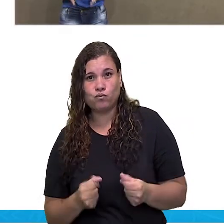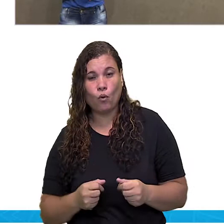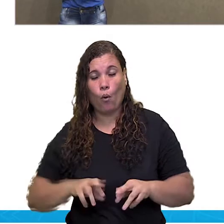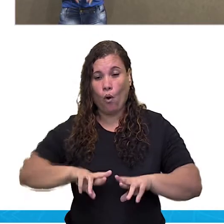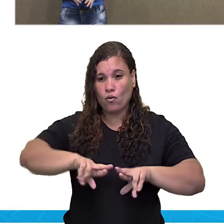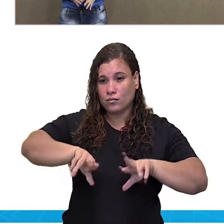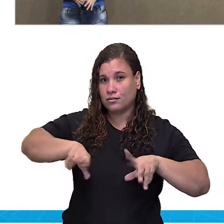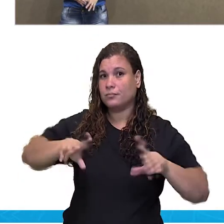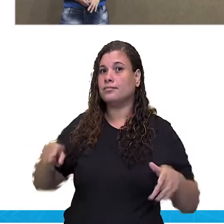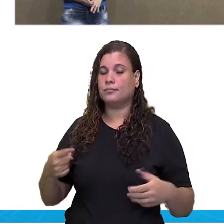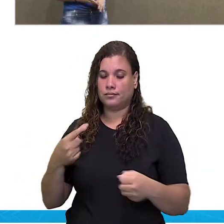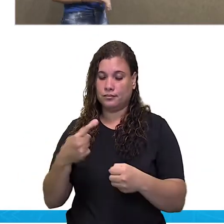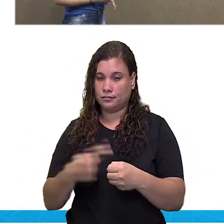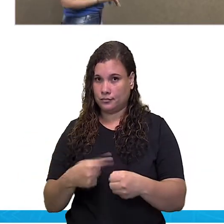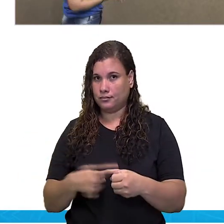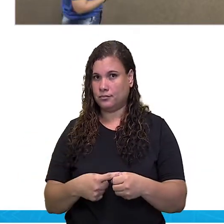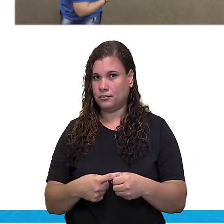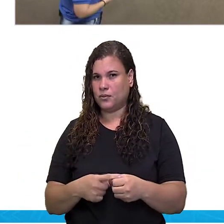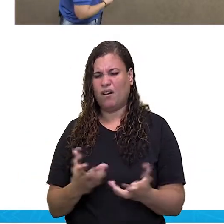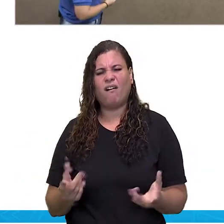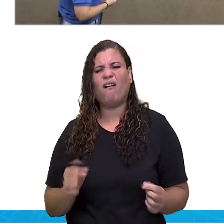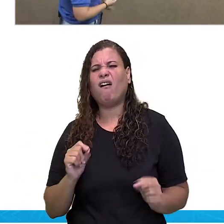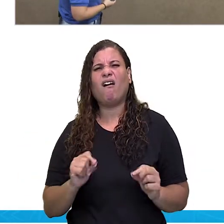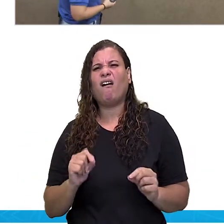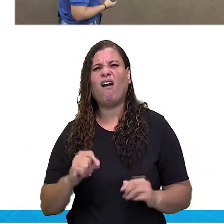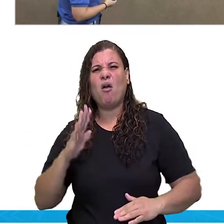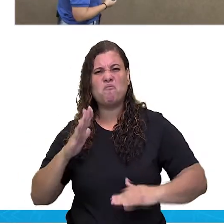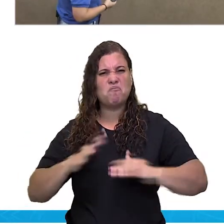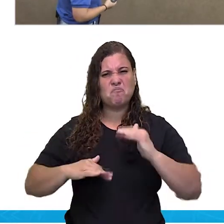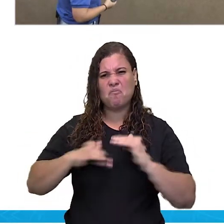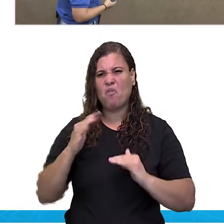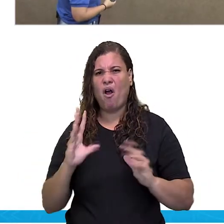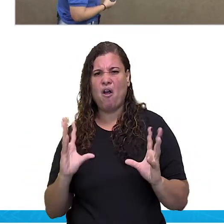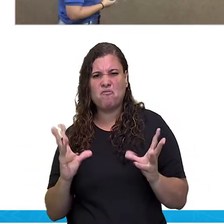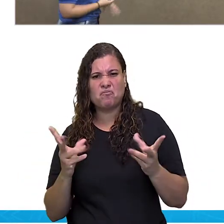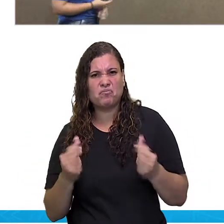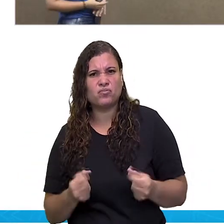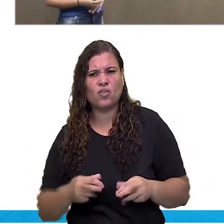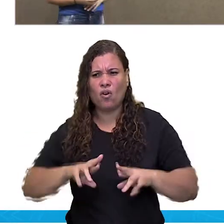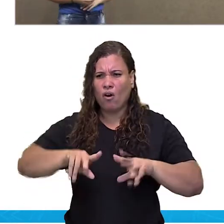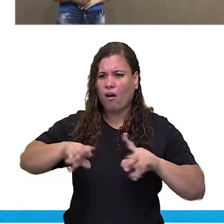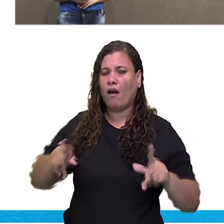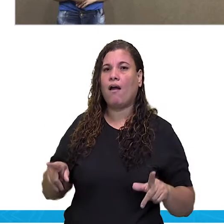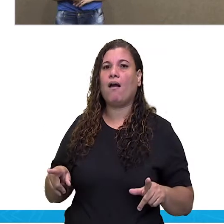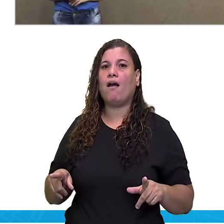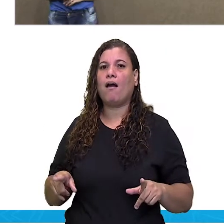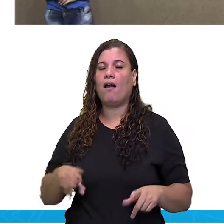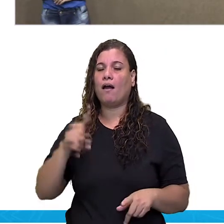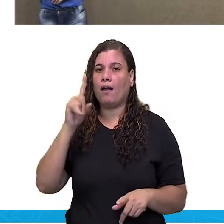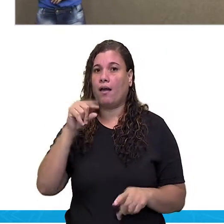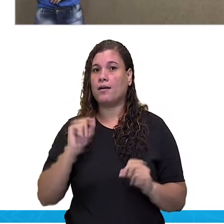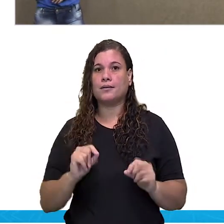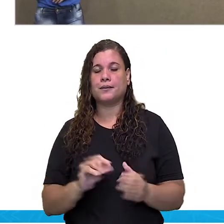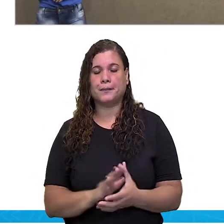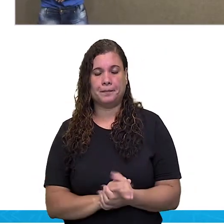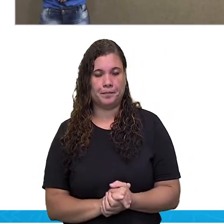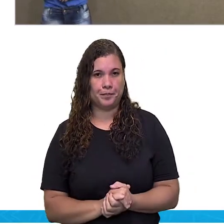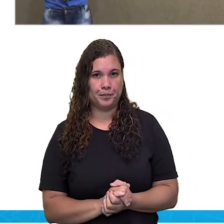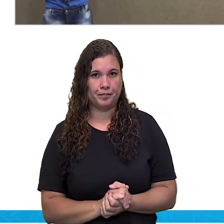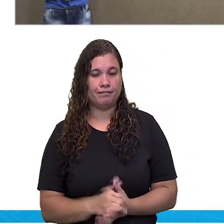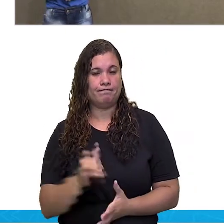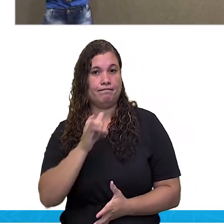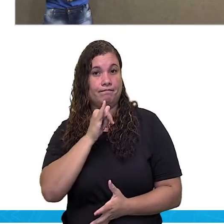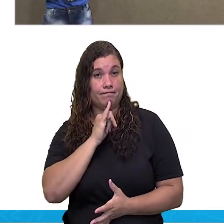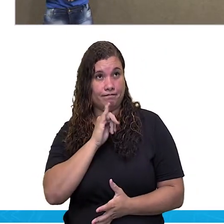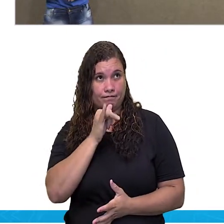uma função urbana? Função urbana são as principais atividades da cidade. Não quer dizer que é a